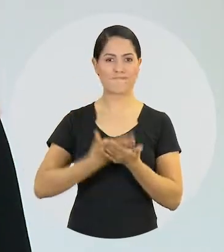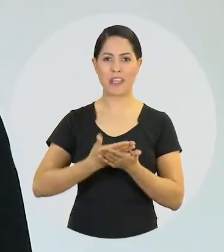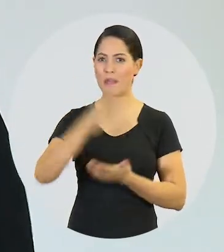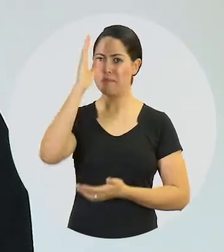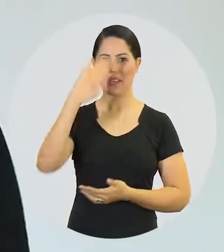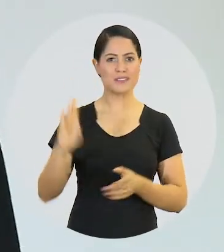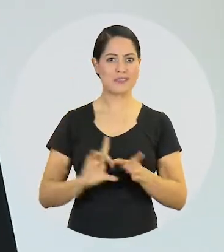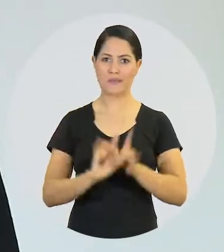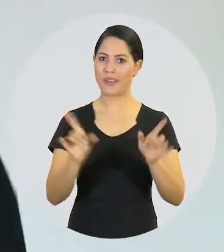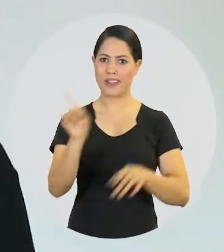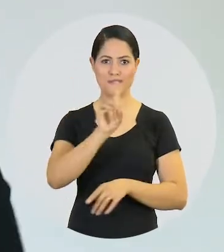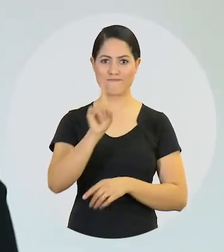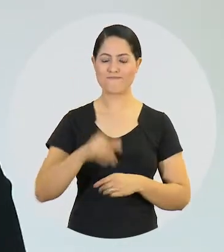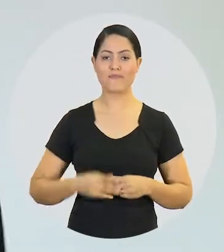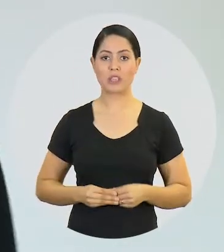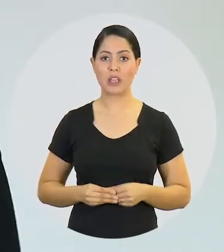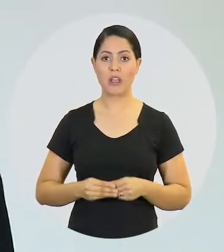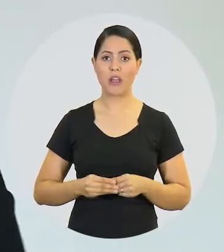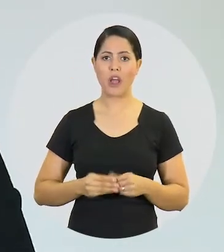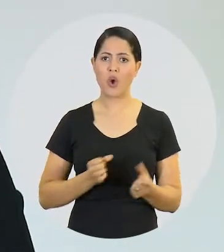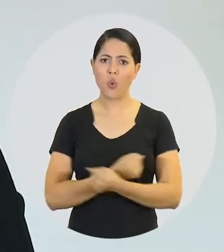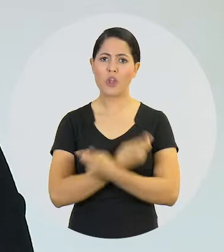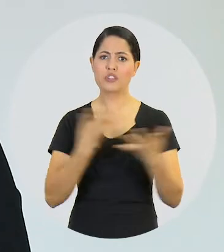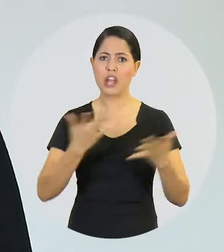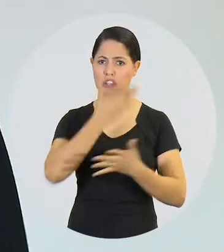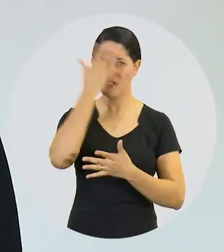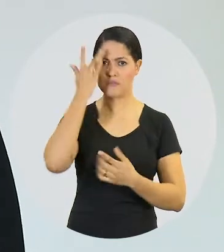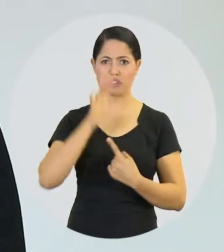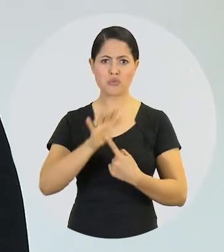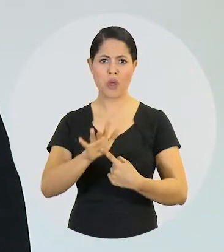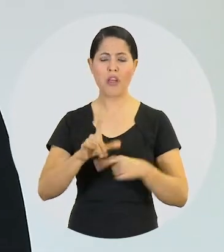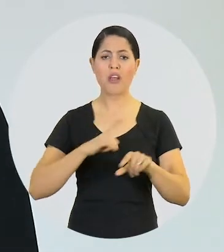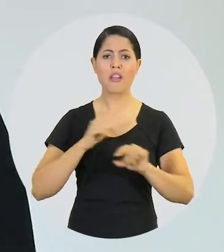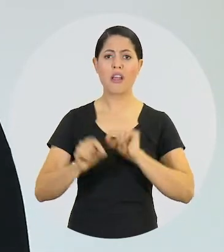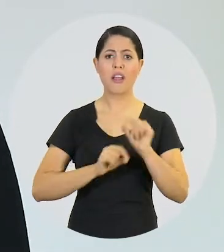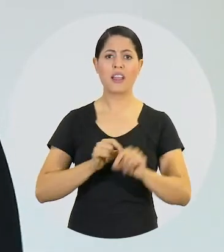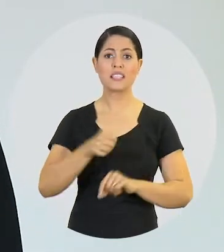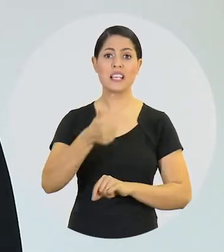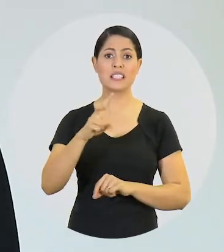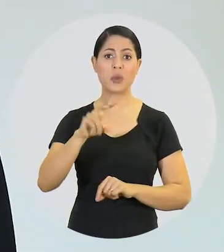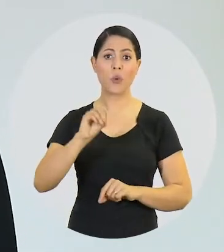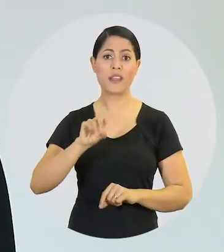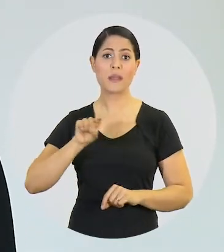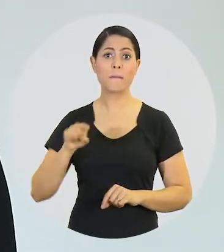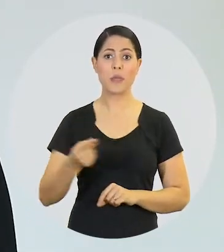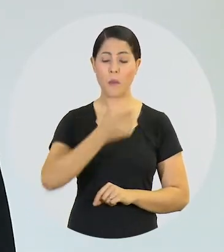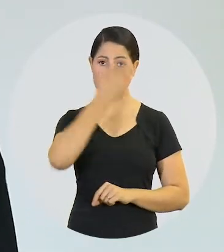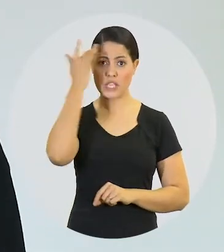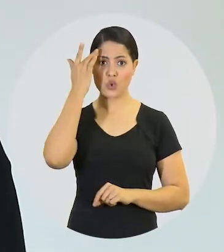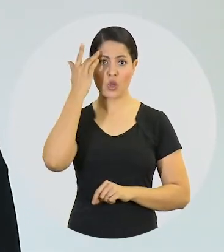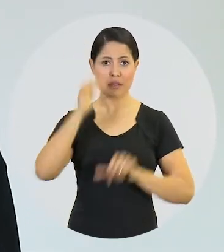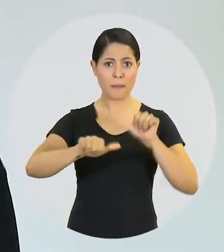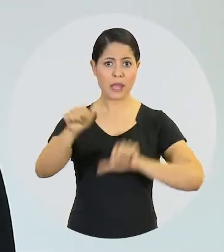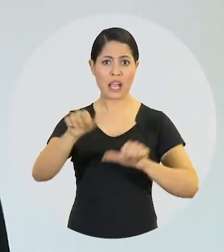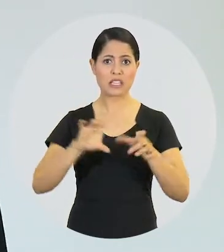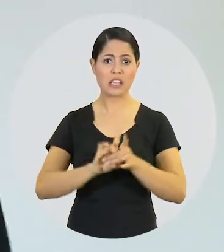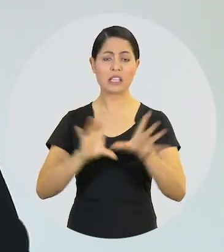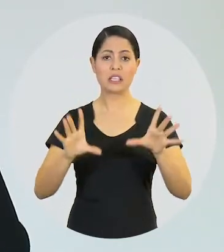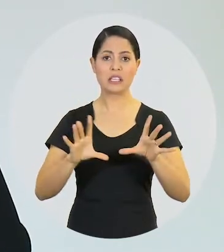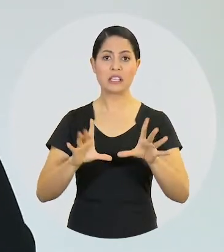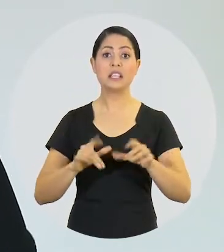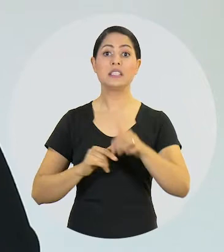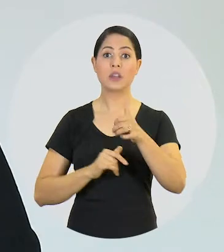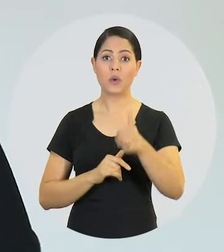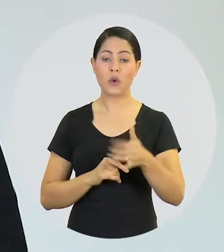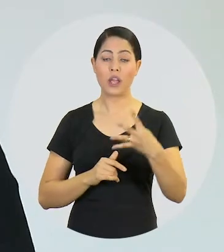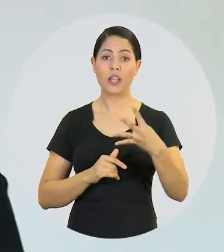seja democrático o suficiente. O índice de percepção da democracia ouviu 150 mil pessoas e foi medido em